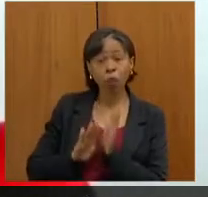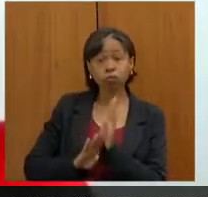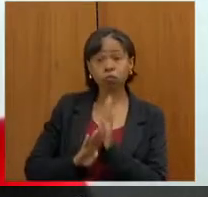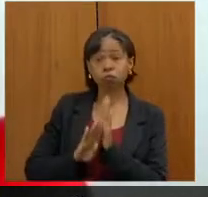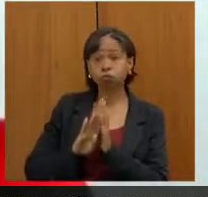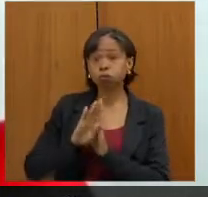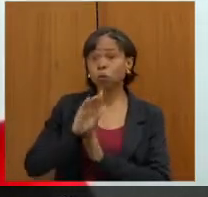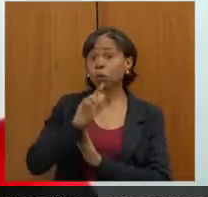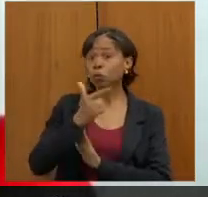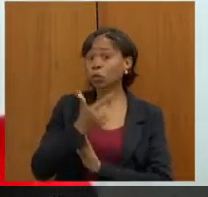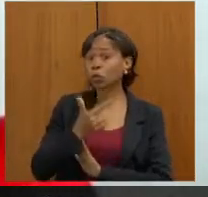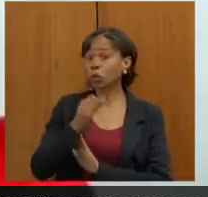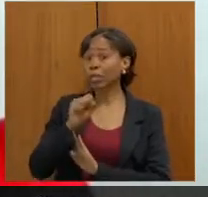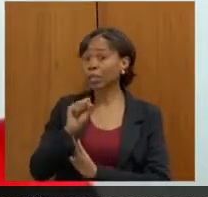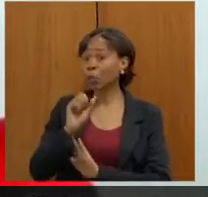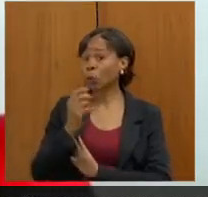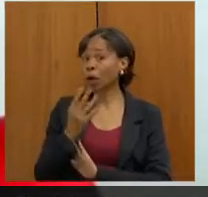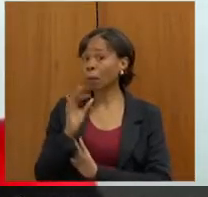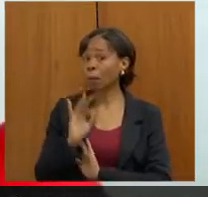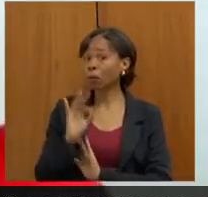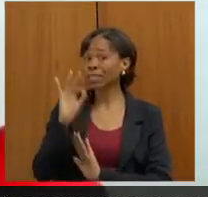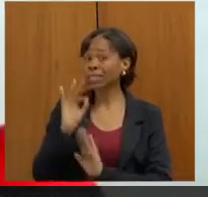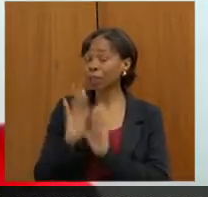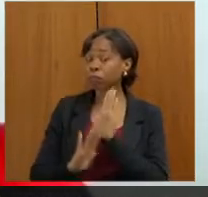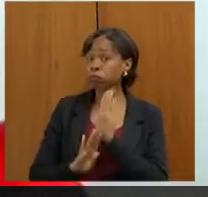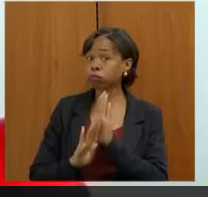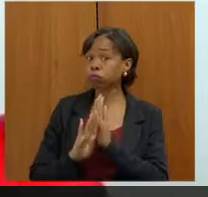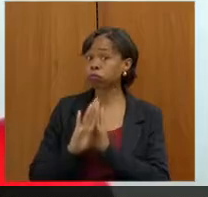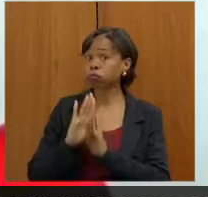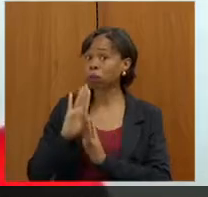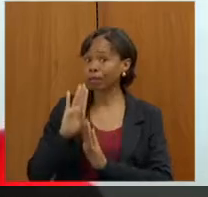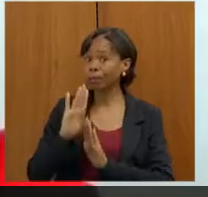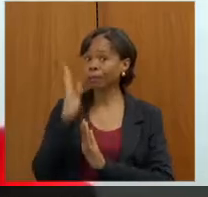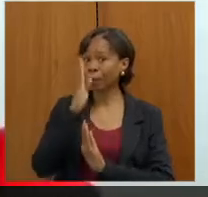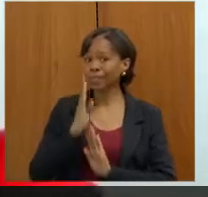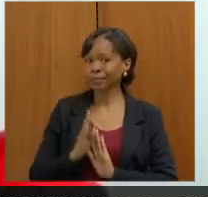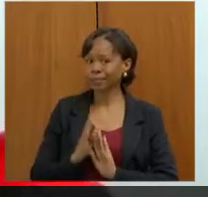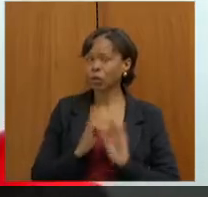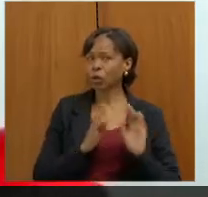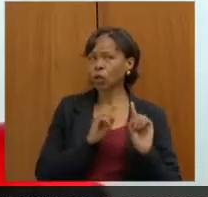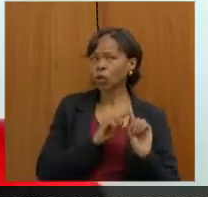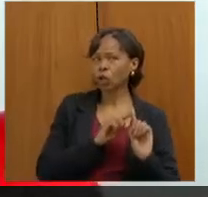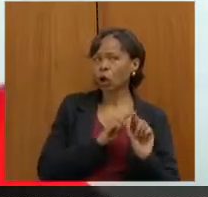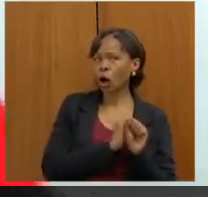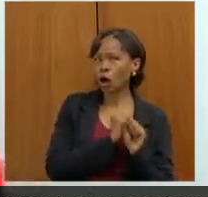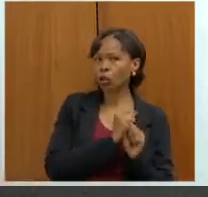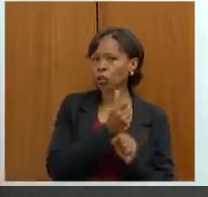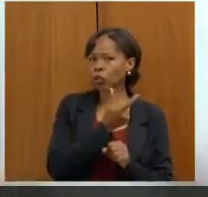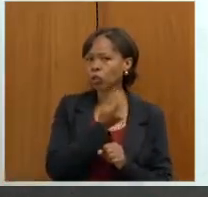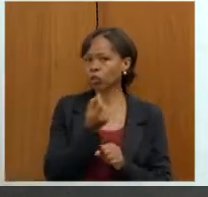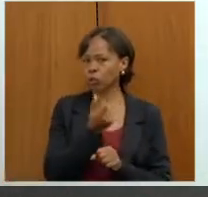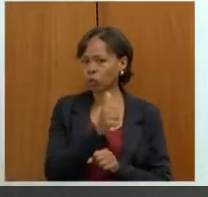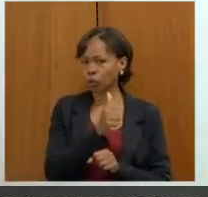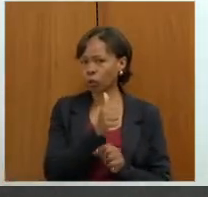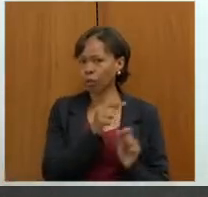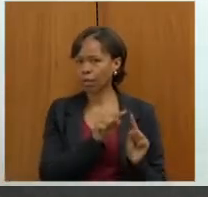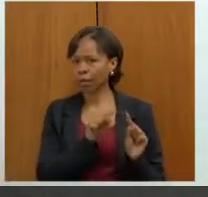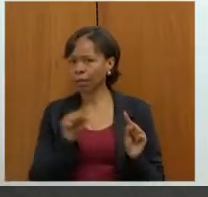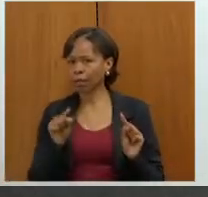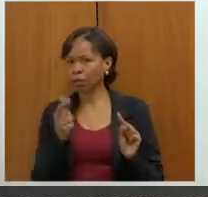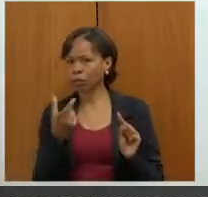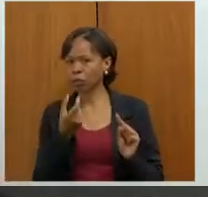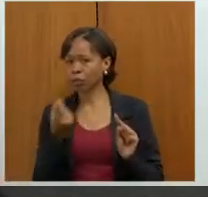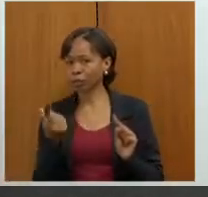de atrás de agressão no Brasil entre 2011/2019 por isso então eu tenho lido ao longo desse